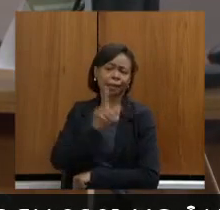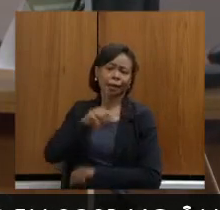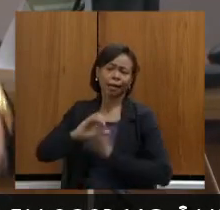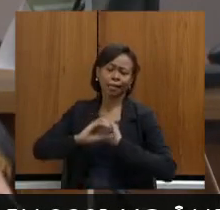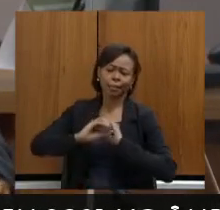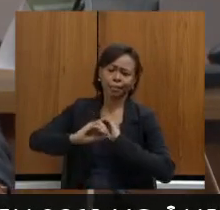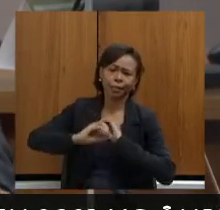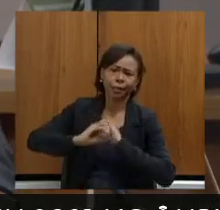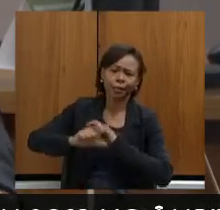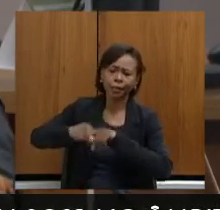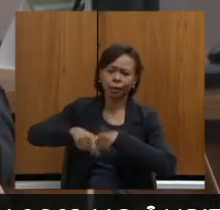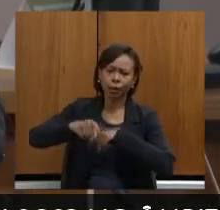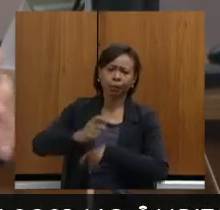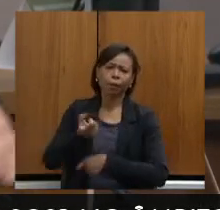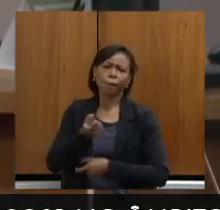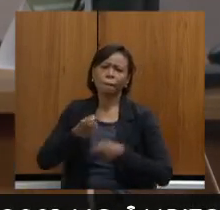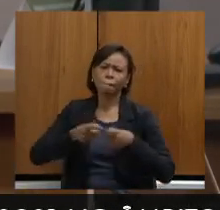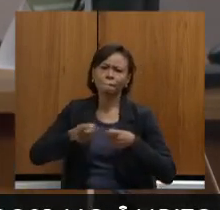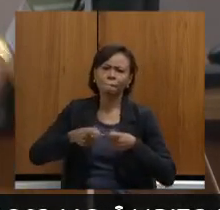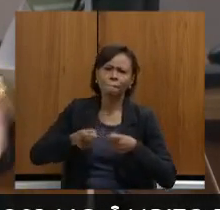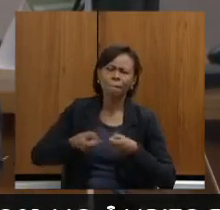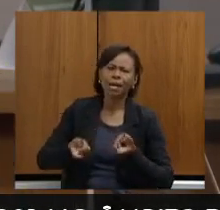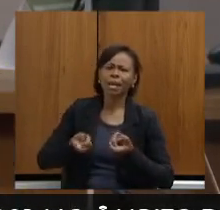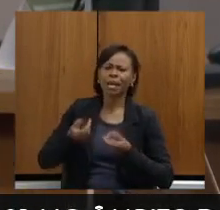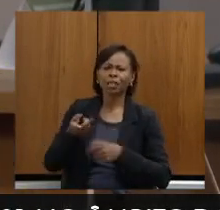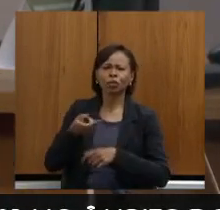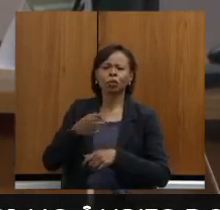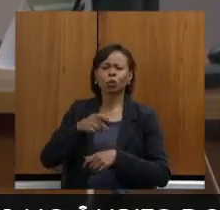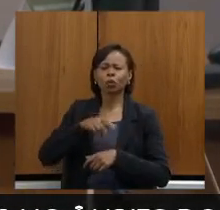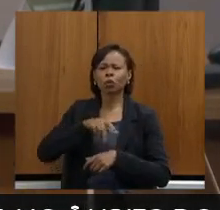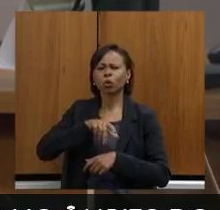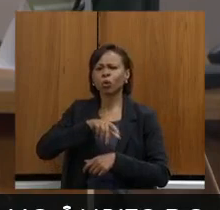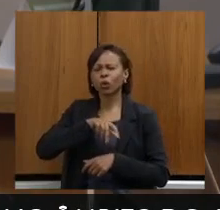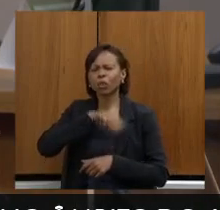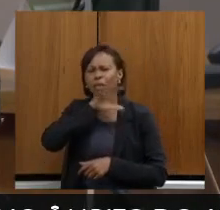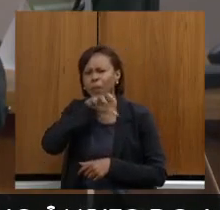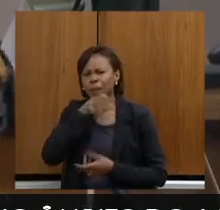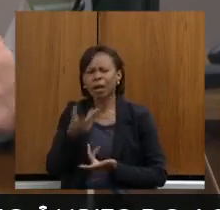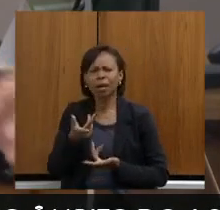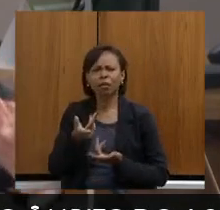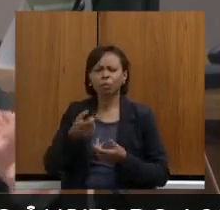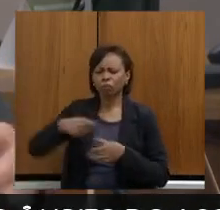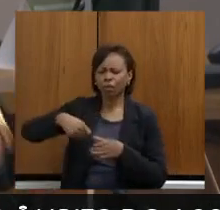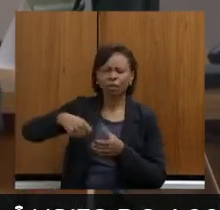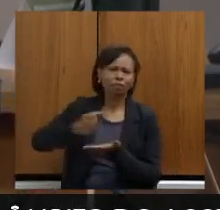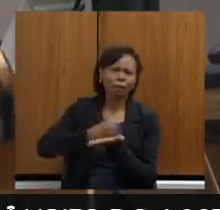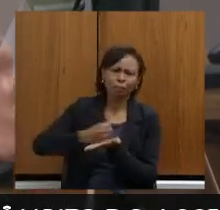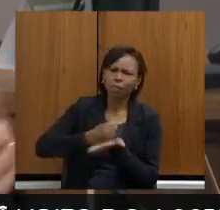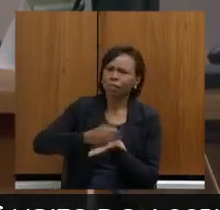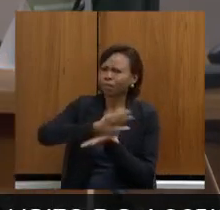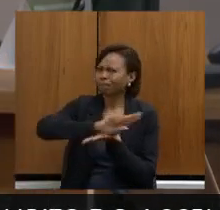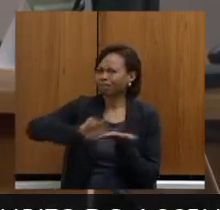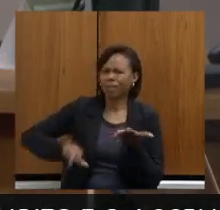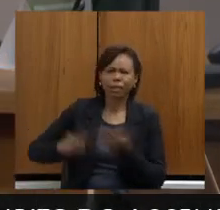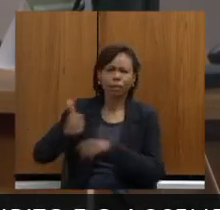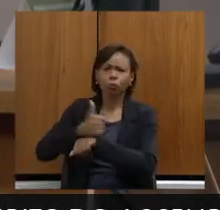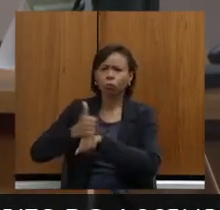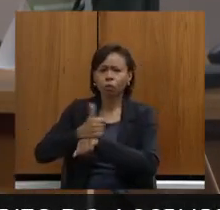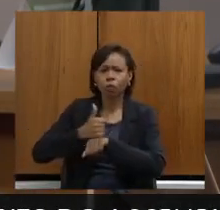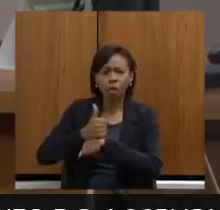agrônomos médicos veterinários zootecnistas químicos farmacêuticos que exercem a mesma